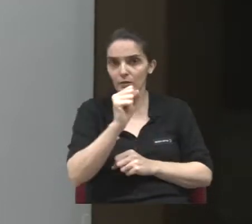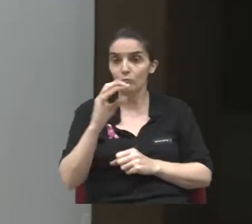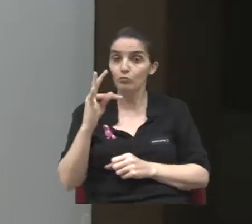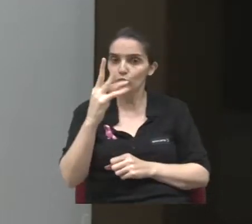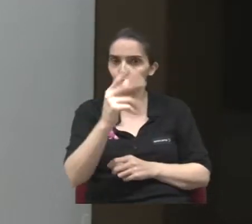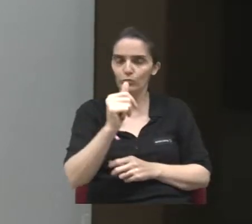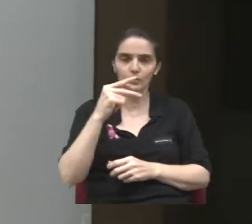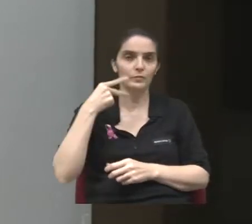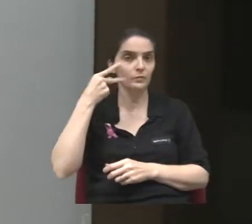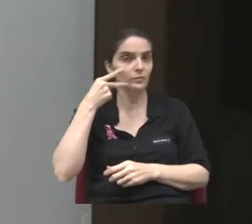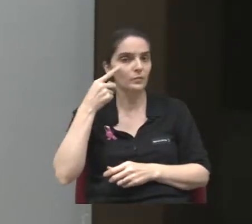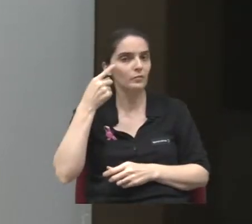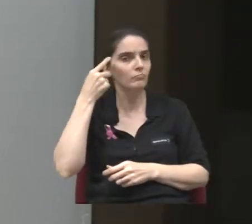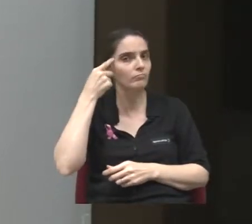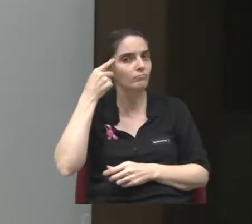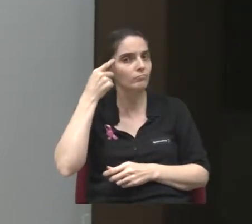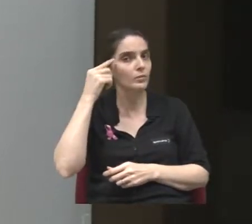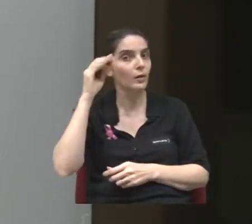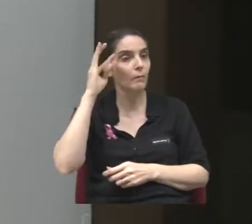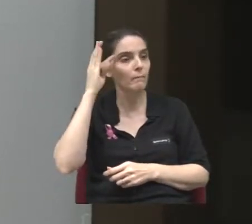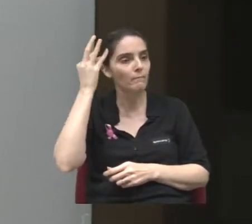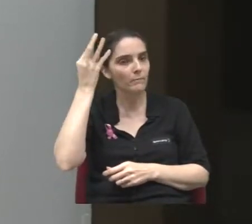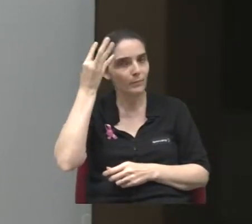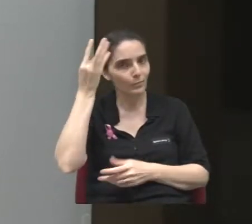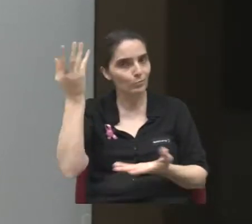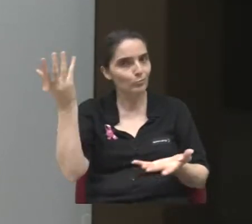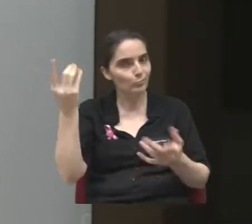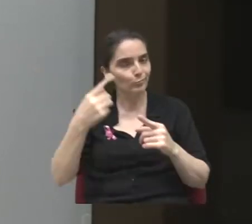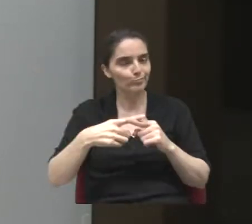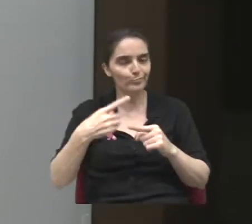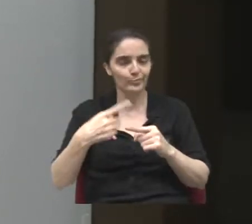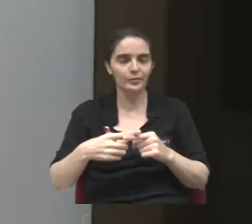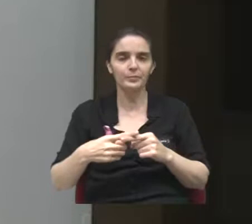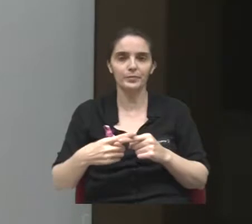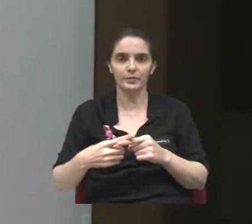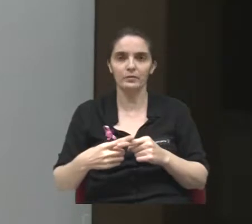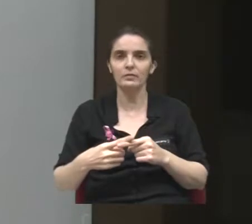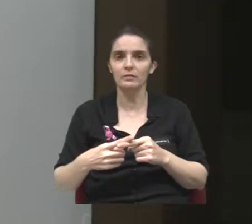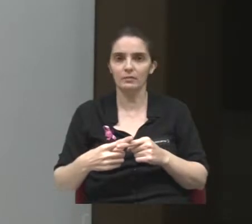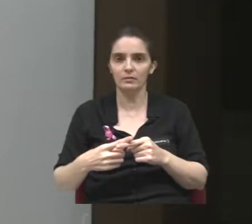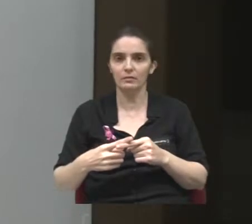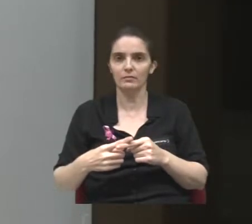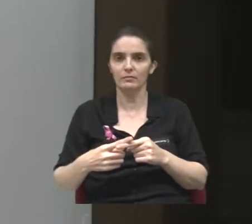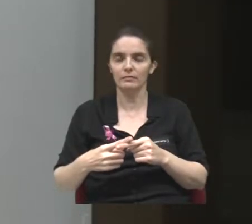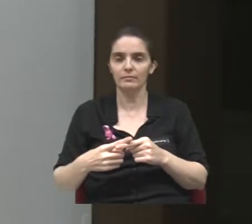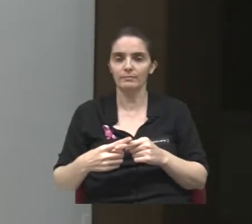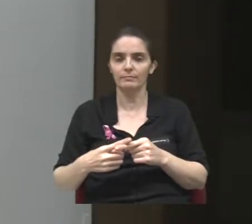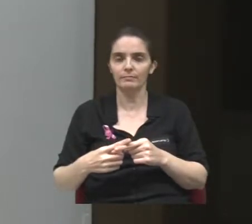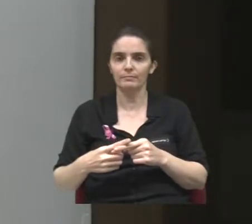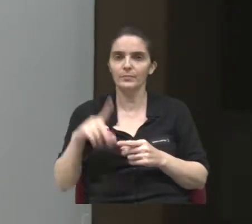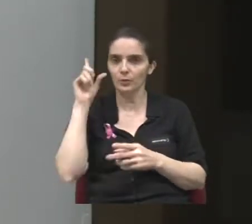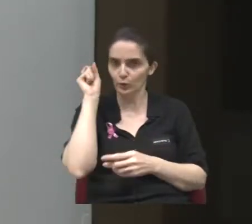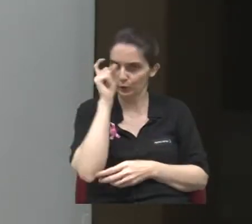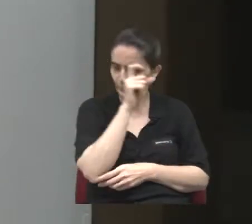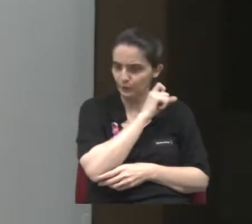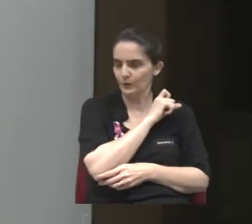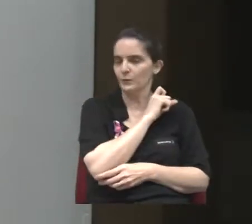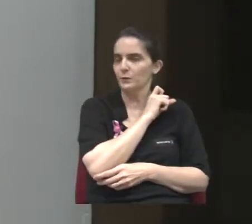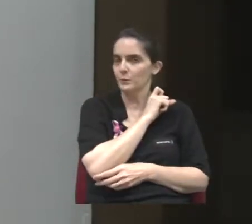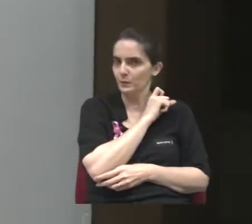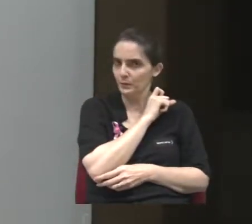buscaremos uma saída, porque realmente a situação, assim, à primeira vista, fica bem difícil para o município de